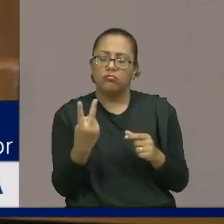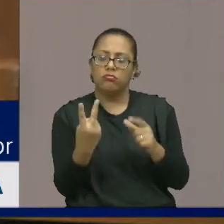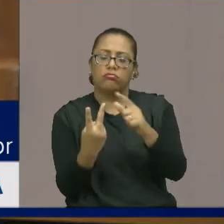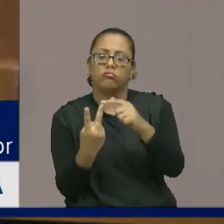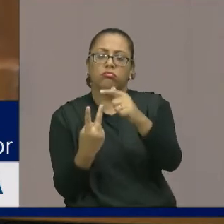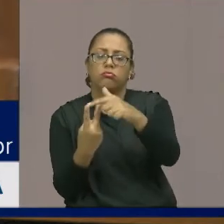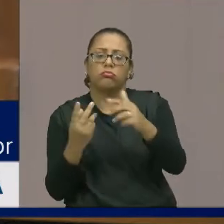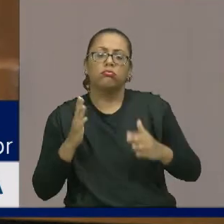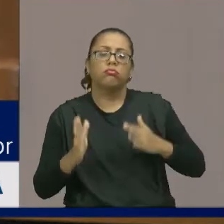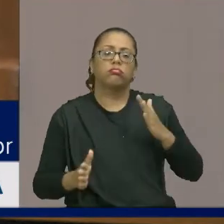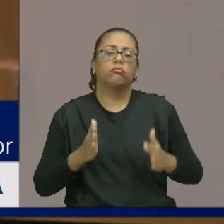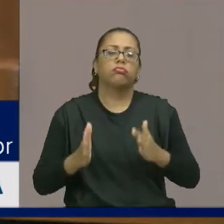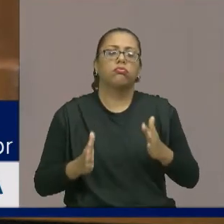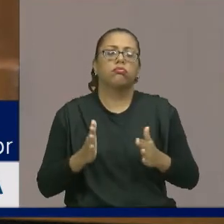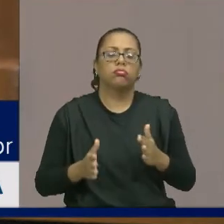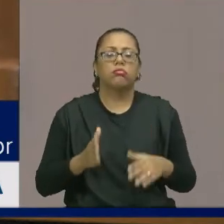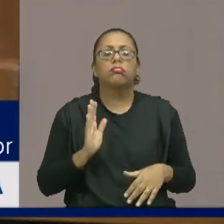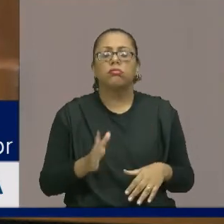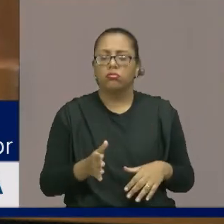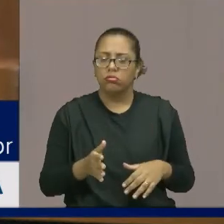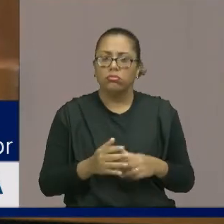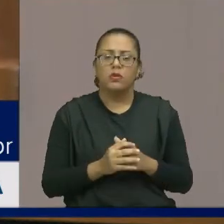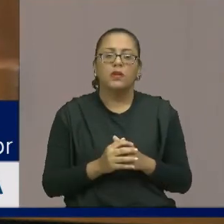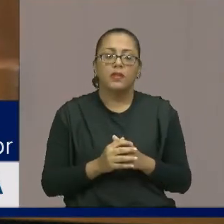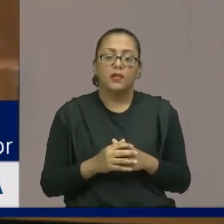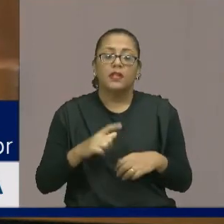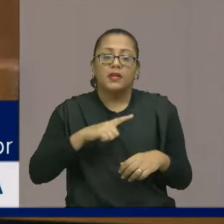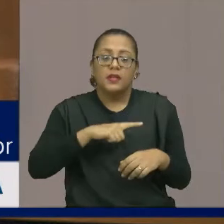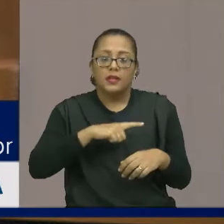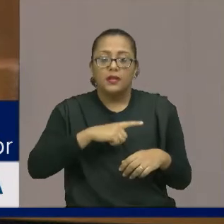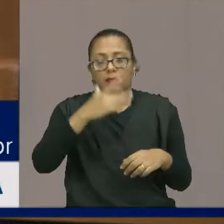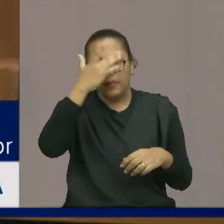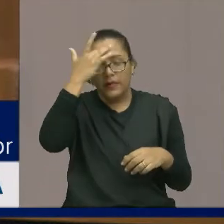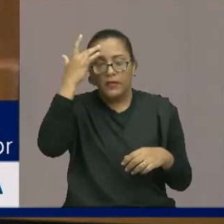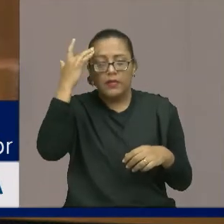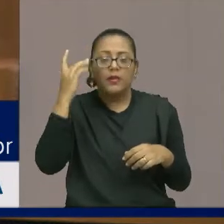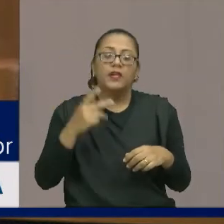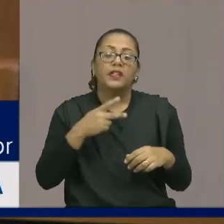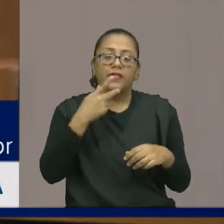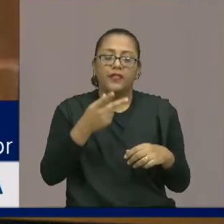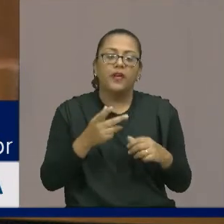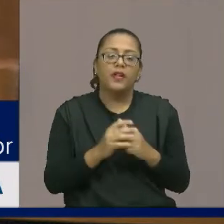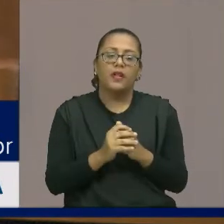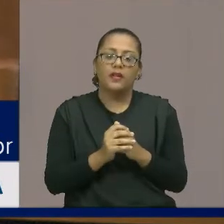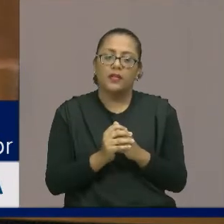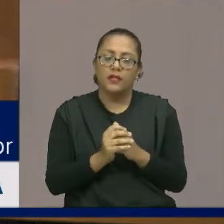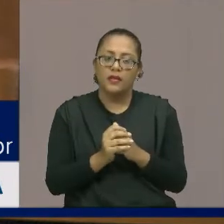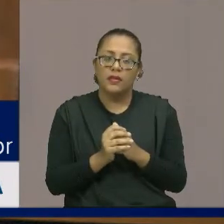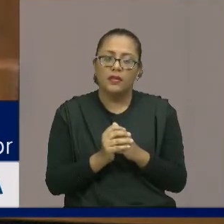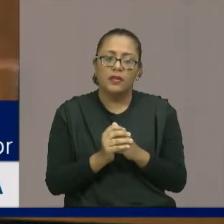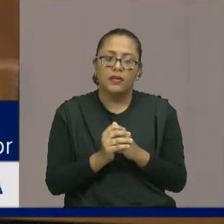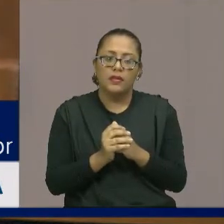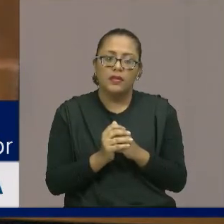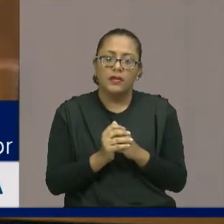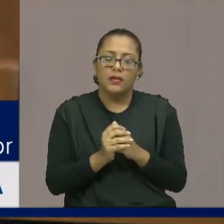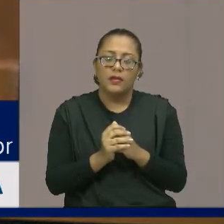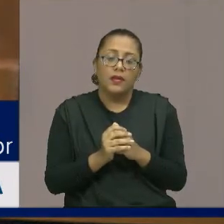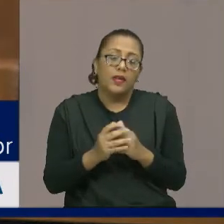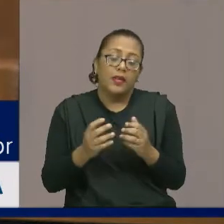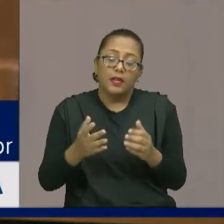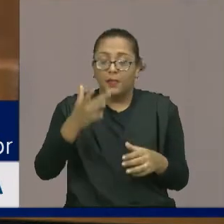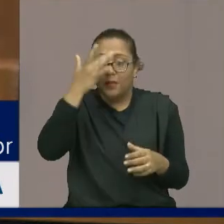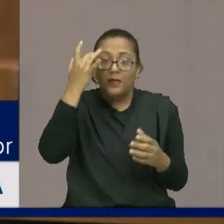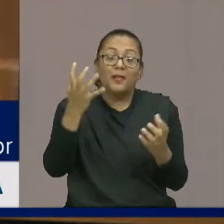é? E tem gente que encontra com a gente na rua, vem se falar, ô, Calazans, tal, quase que dando uns pêsames, porque a gente não se reelegeu,